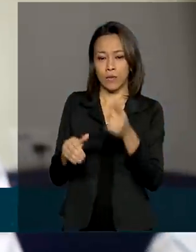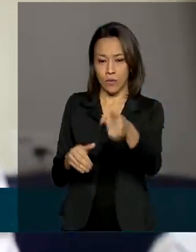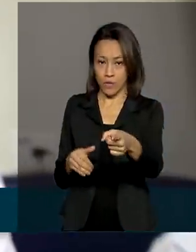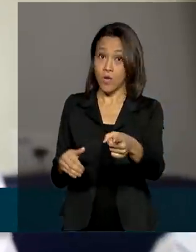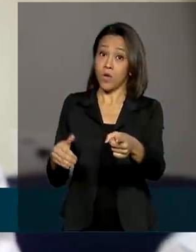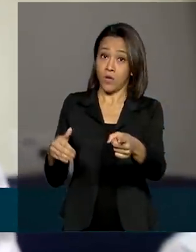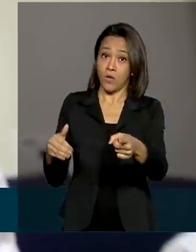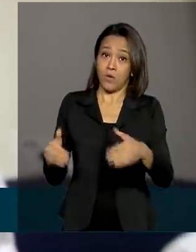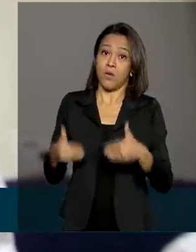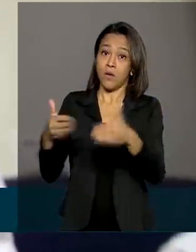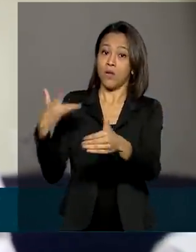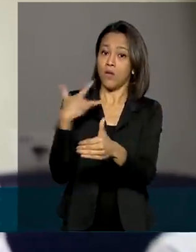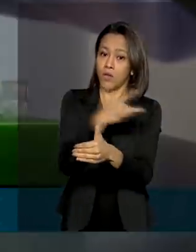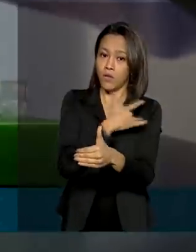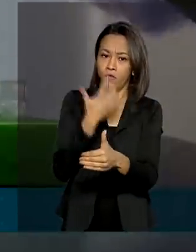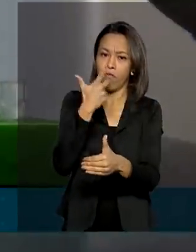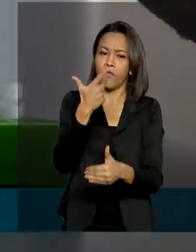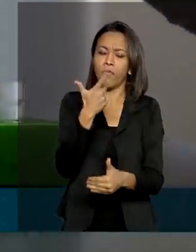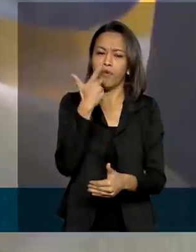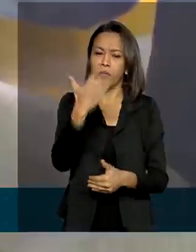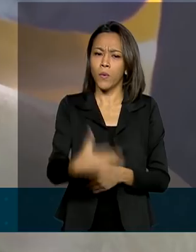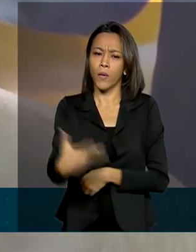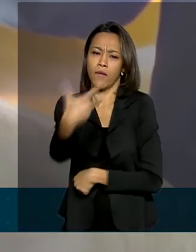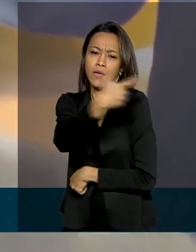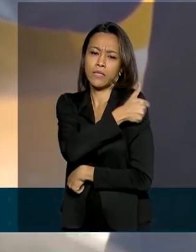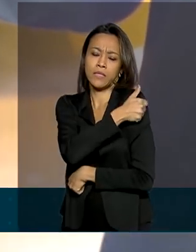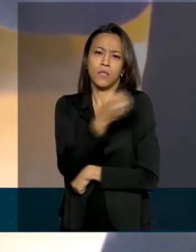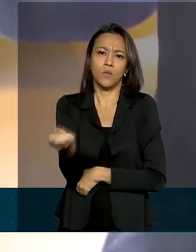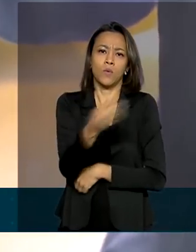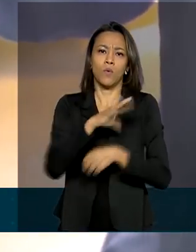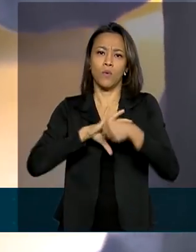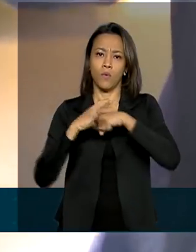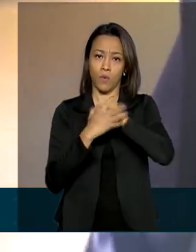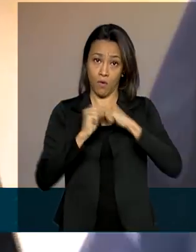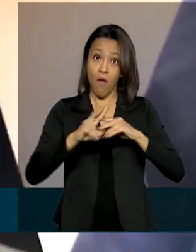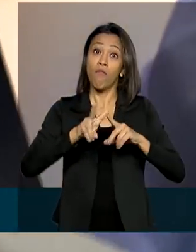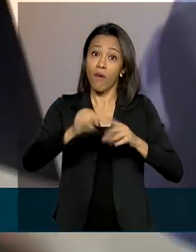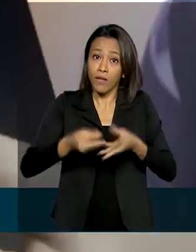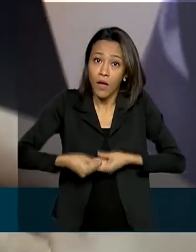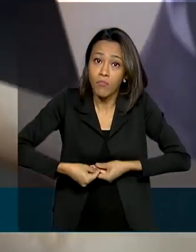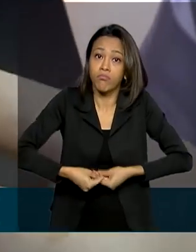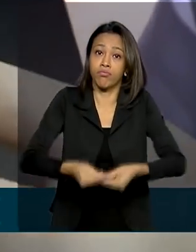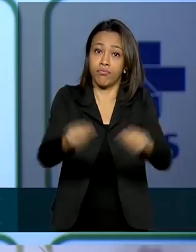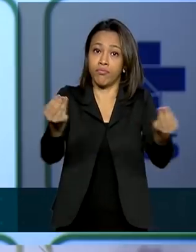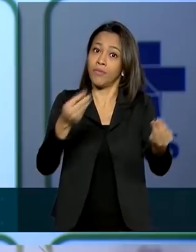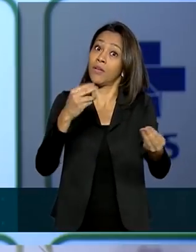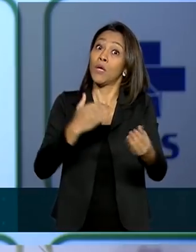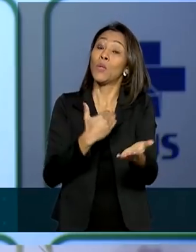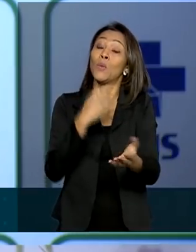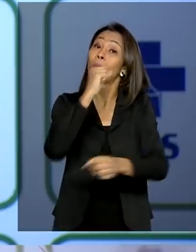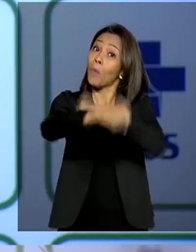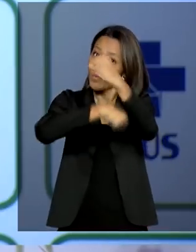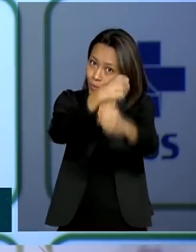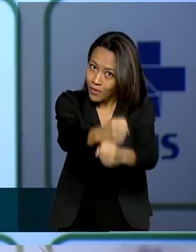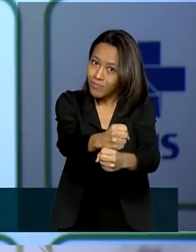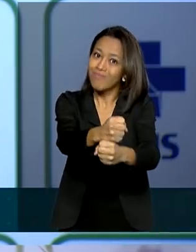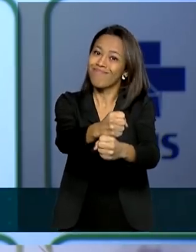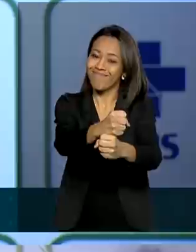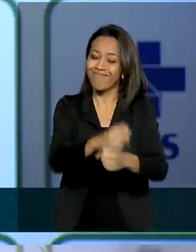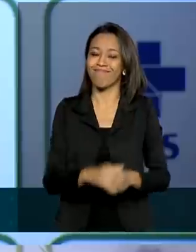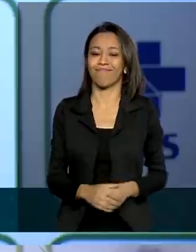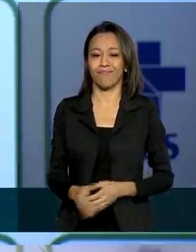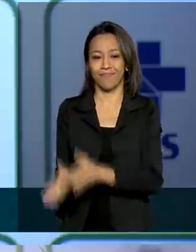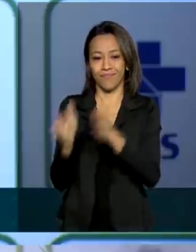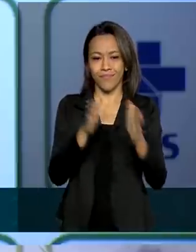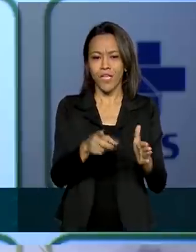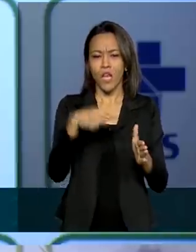a vacina contra o novo coronavírus estará disponível para a população no início do ano que vem. A previsão, pelo que nós